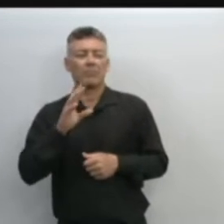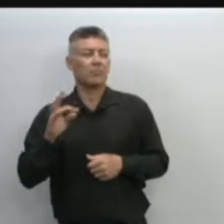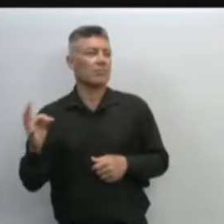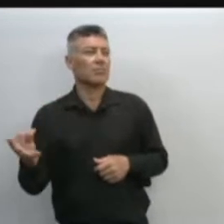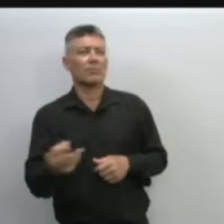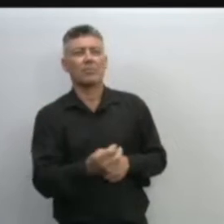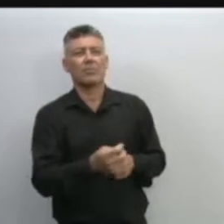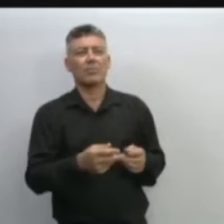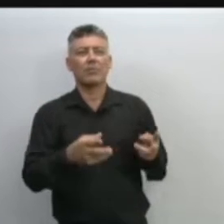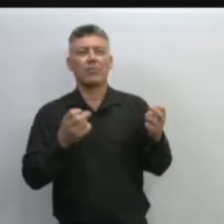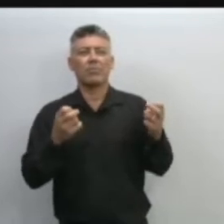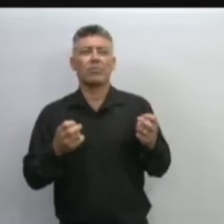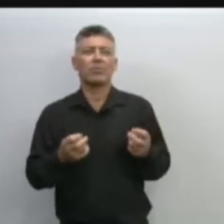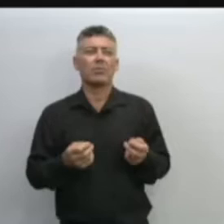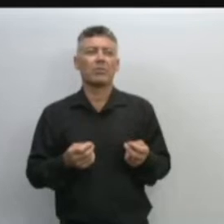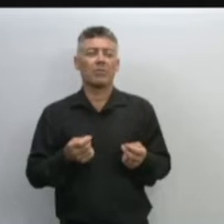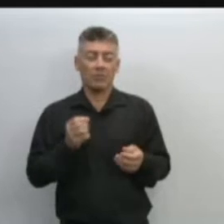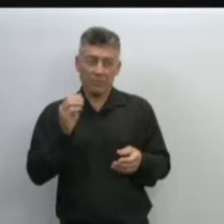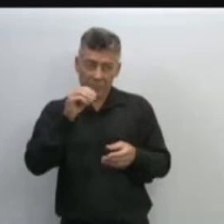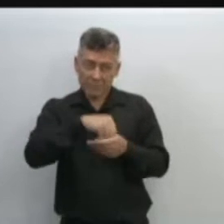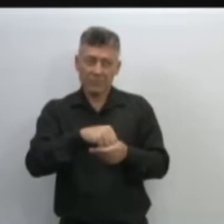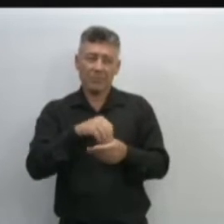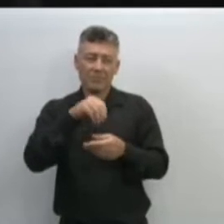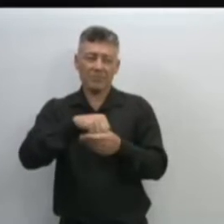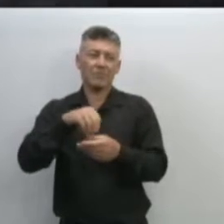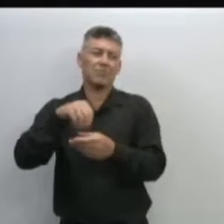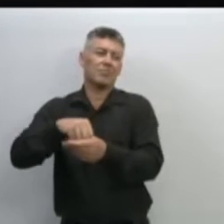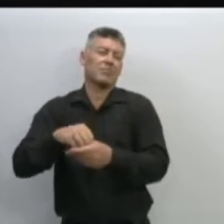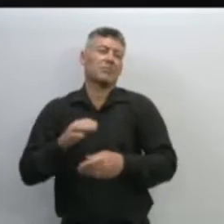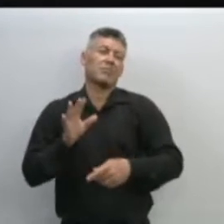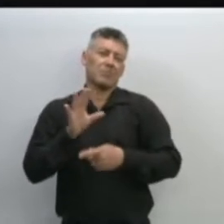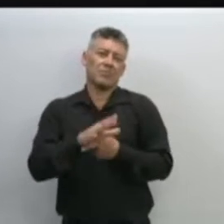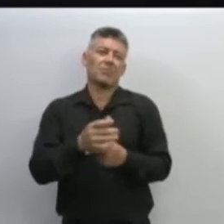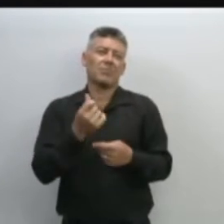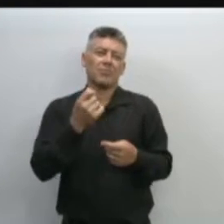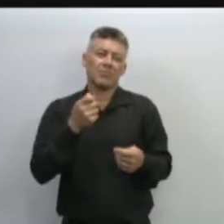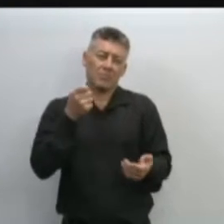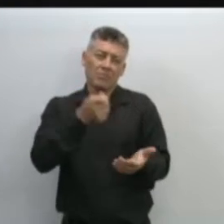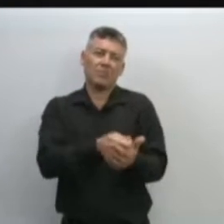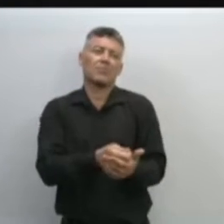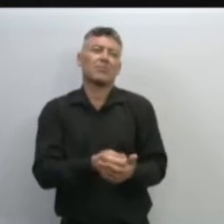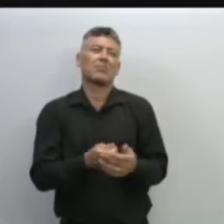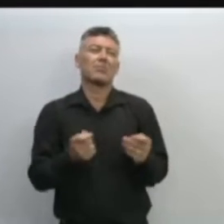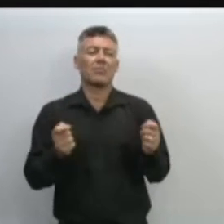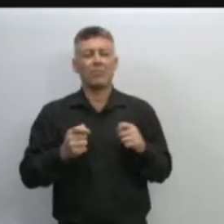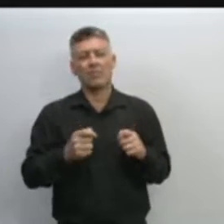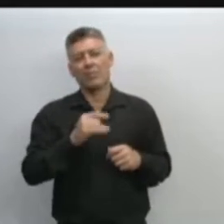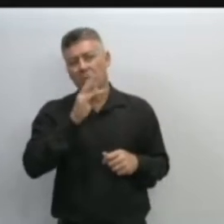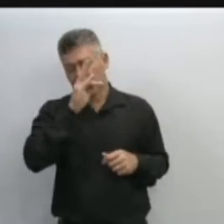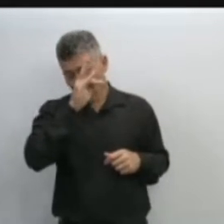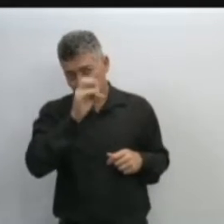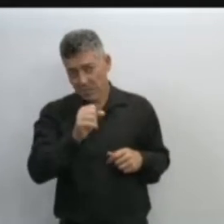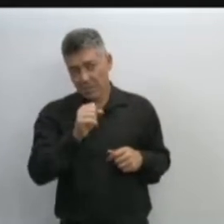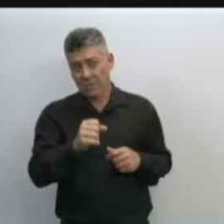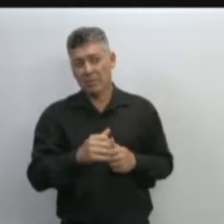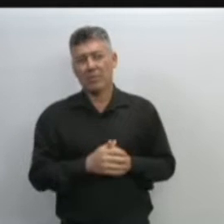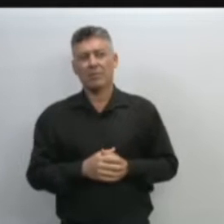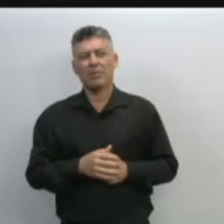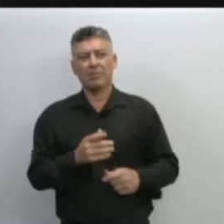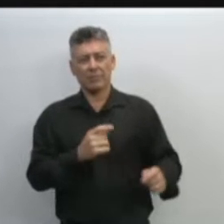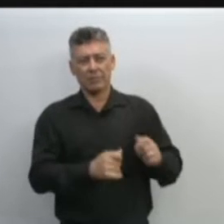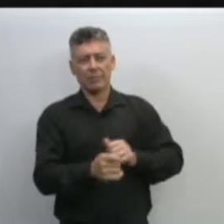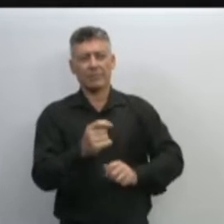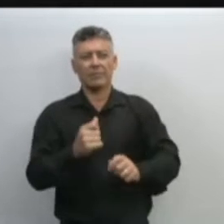sociedade, que é preciso fazer investimento no Alecrim. Ele é um polo comercial muito forte, onde gira todos